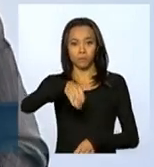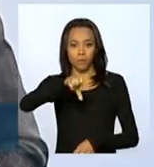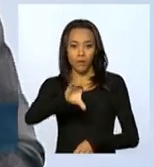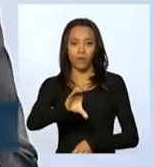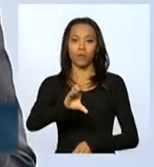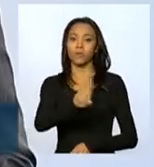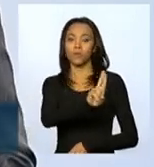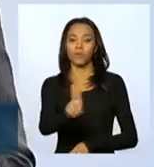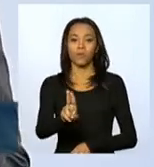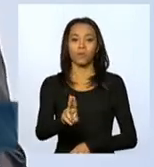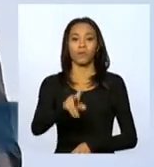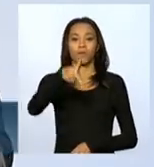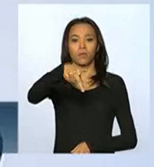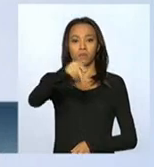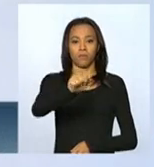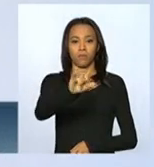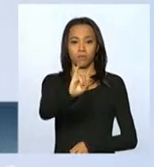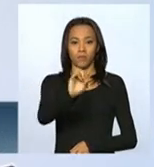Henrique Paim,